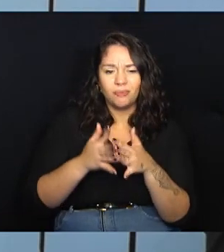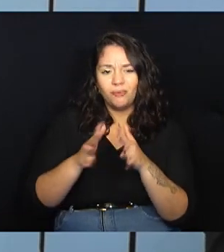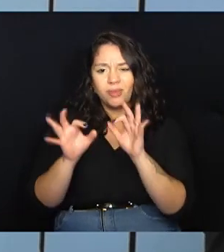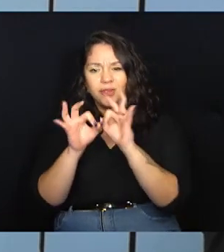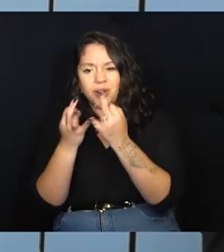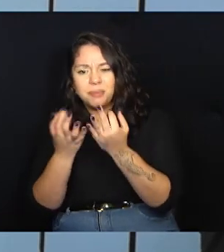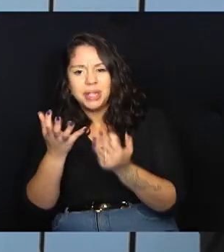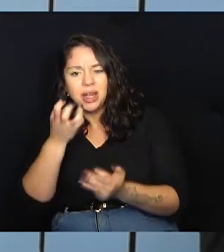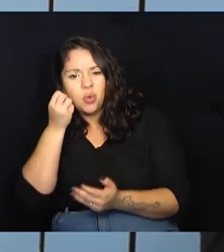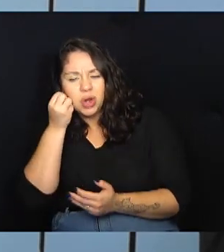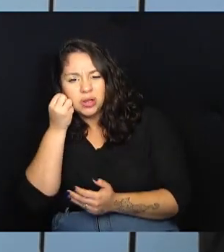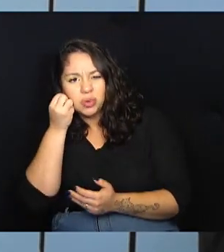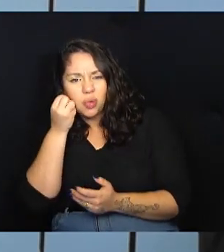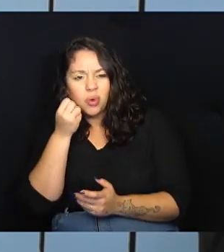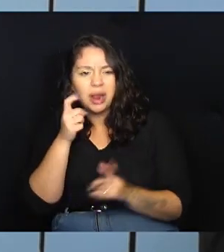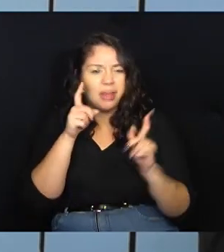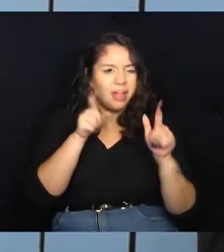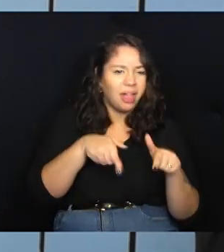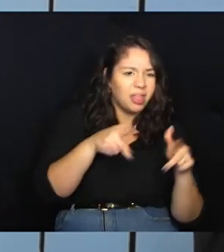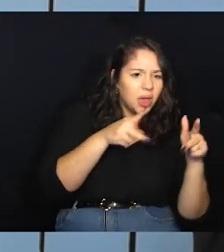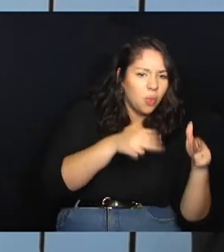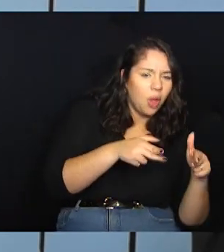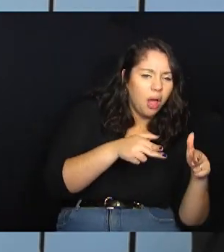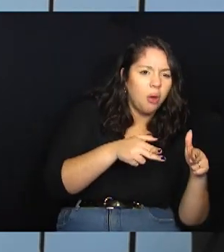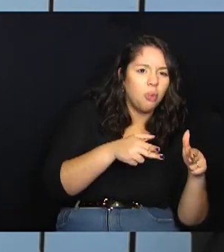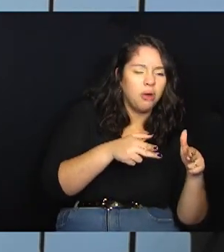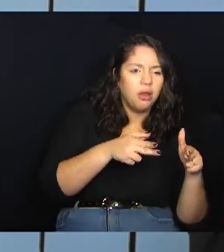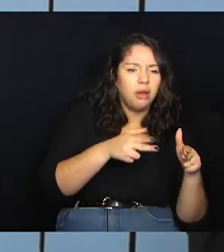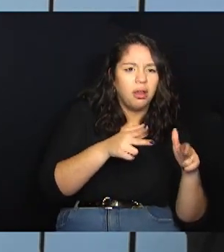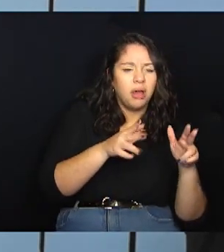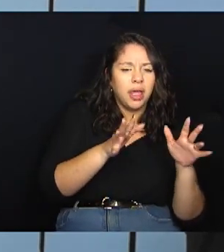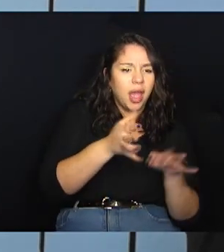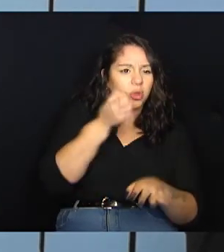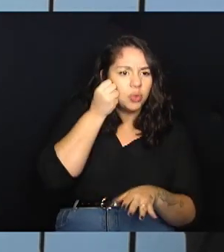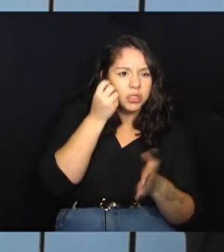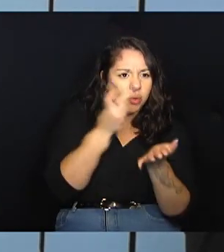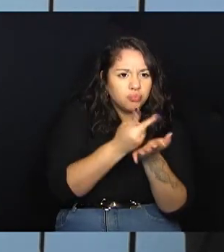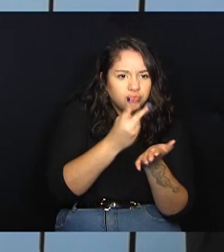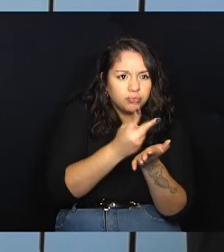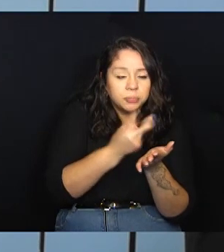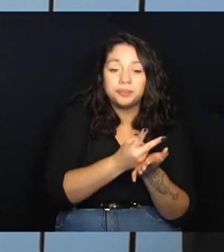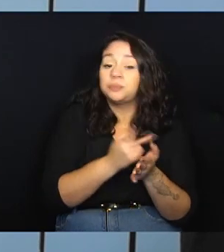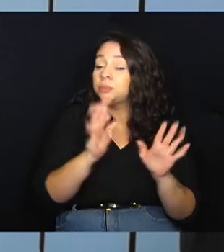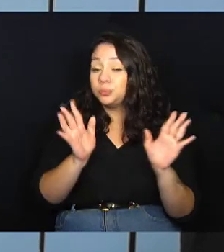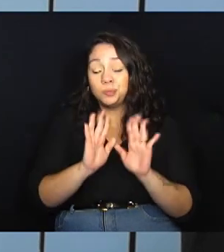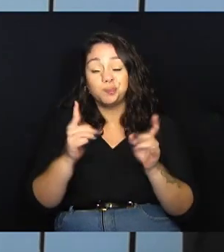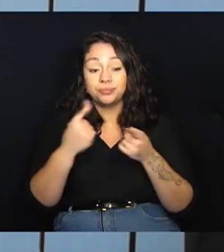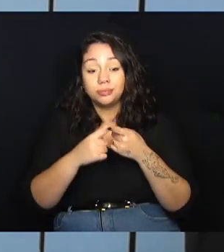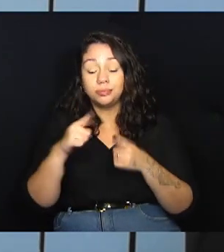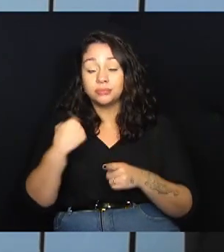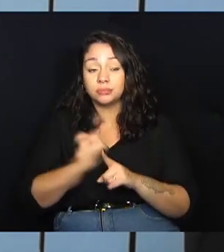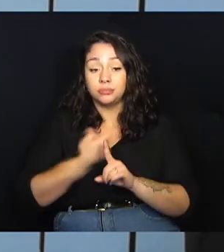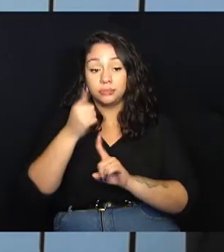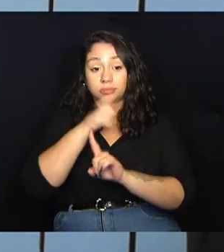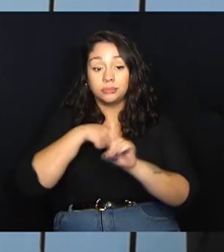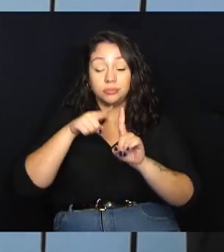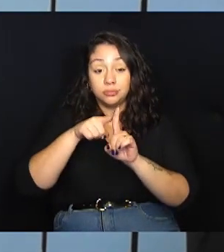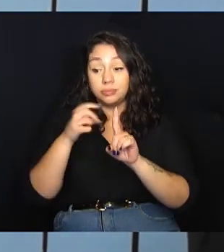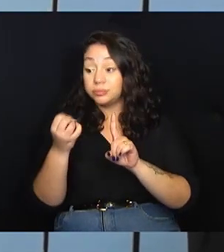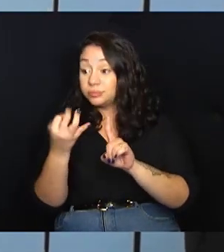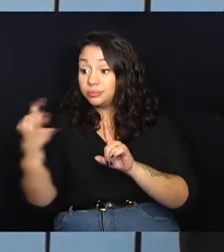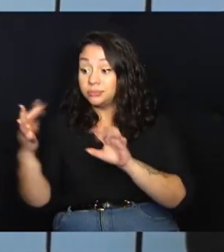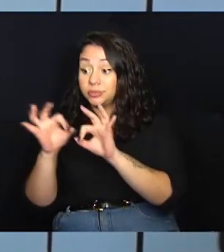coisas, né? E é bom a gente divulgar, porque é aquilo que você falou, a intenção nossa, nosso intuito é que esse número de